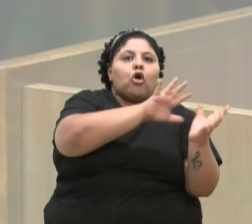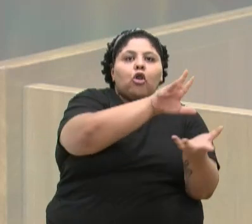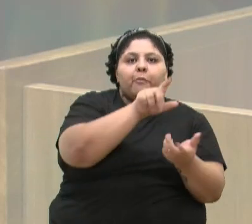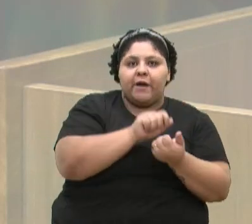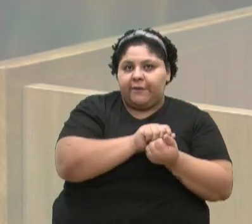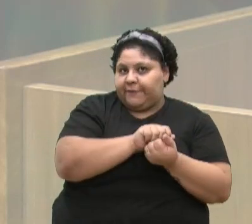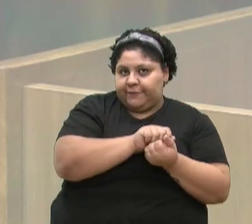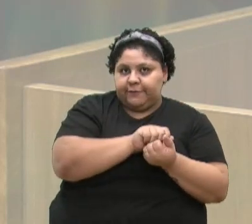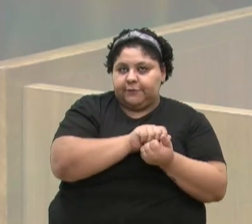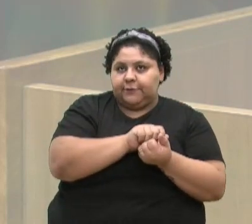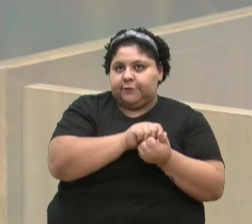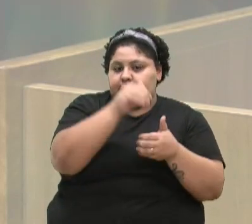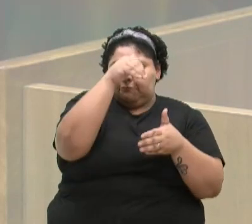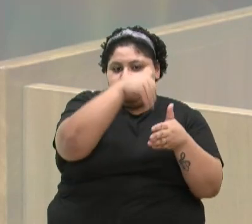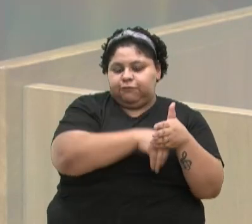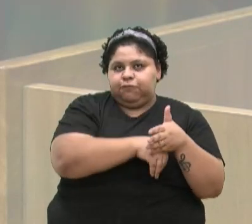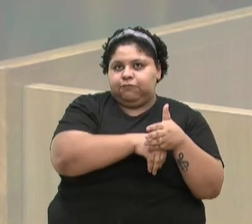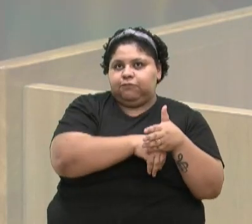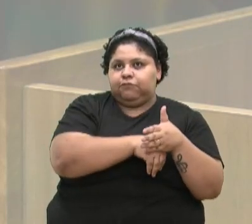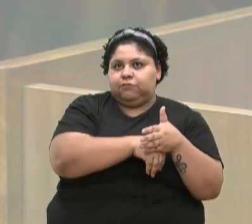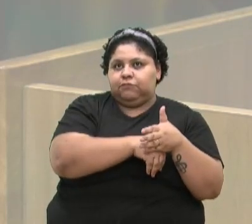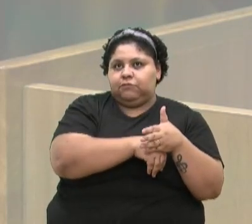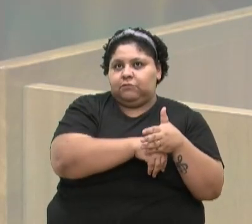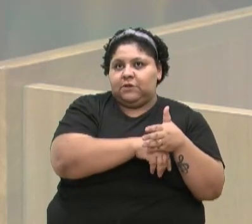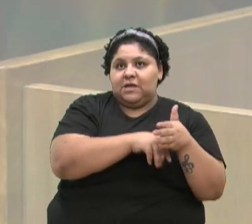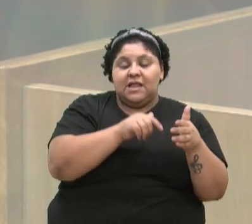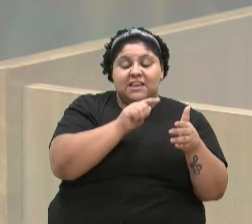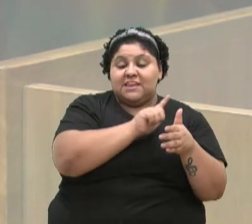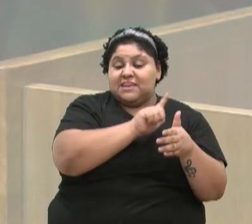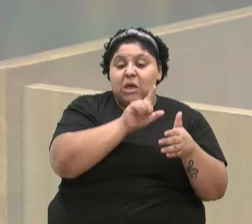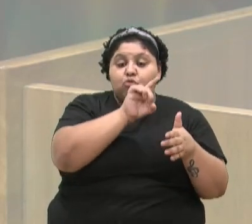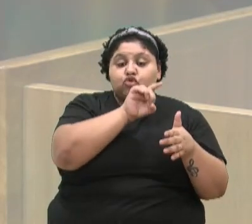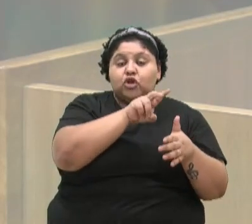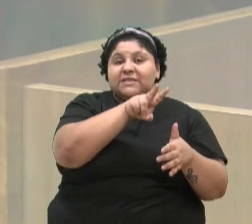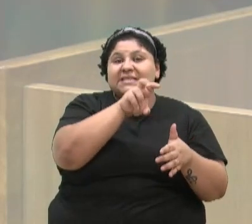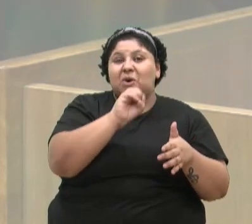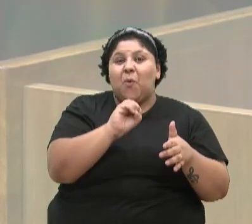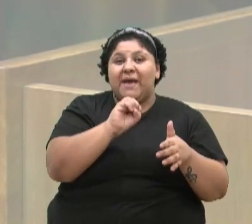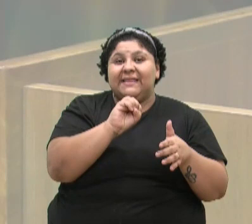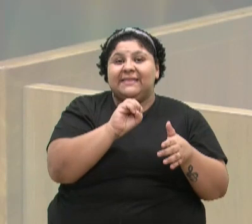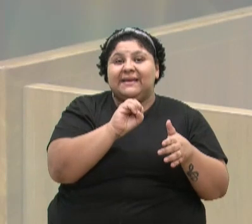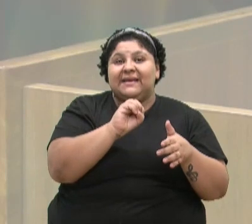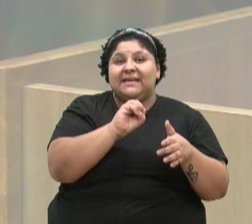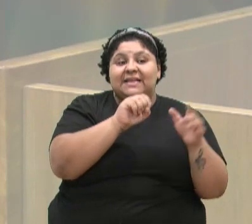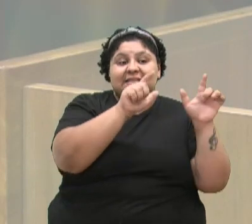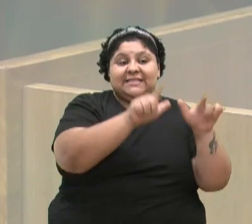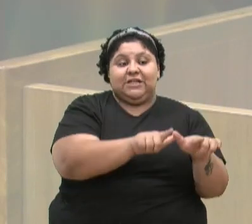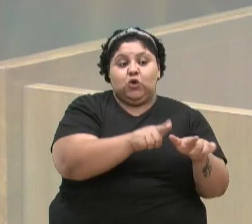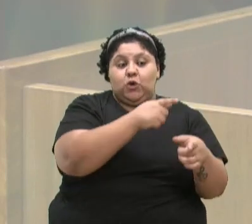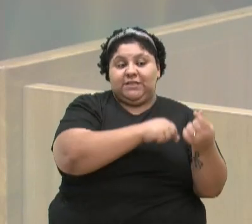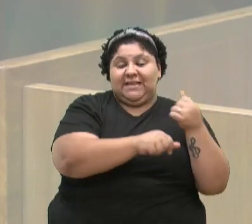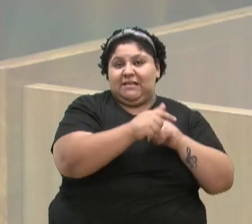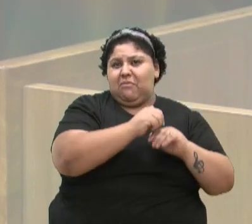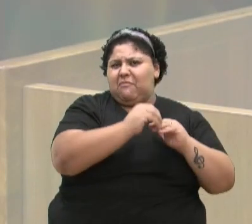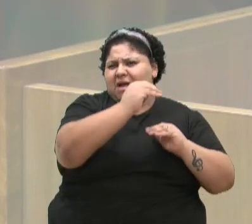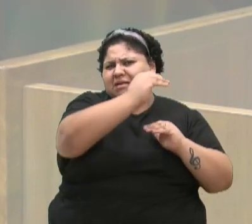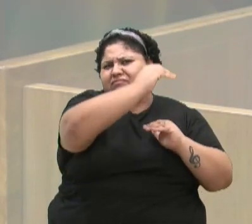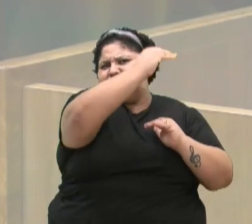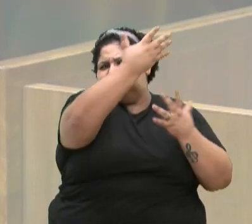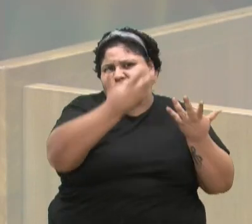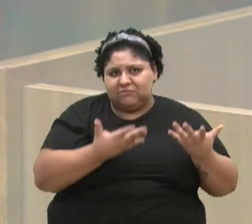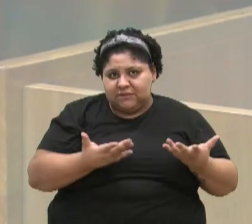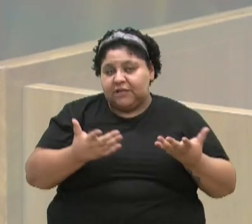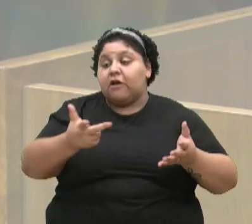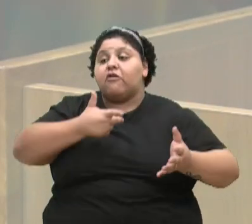globalmente engloba muito mais do que 50 setores da economia. É muito mais. E está se falando que